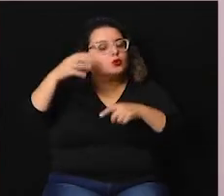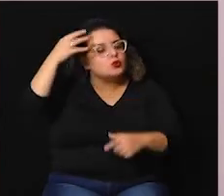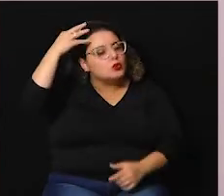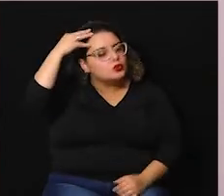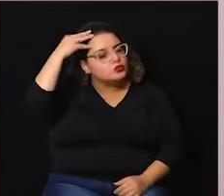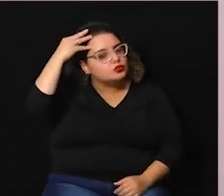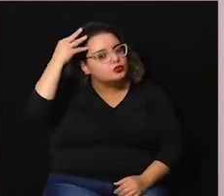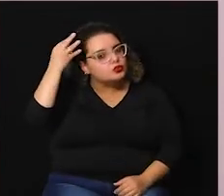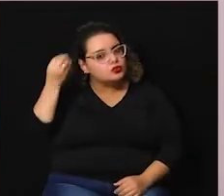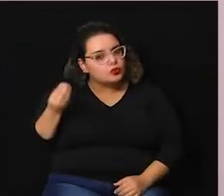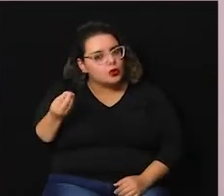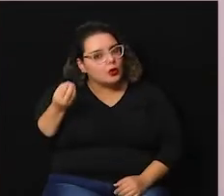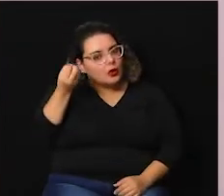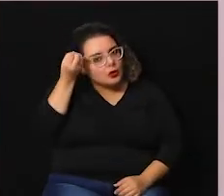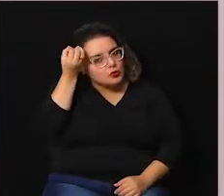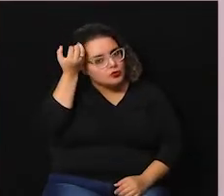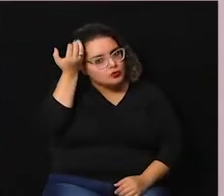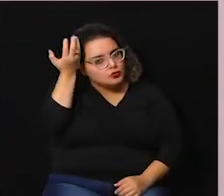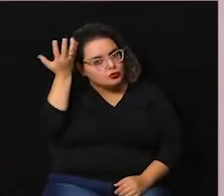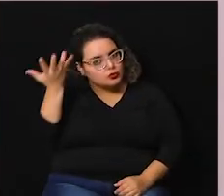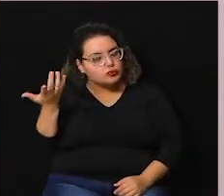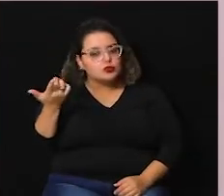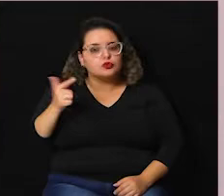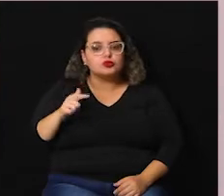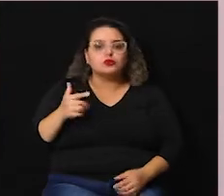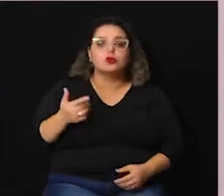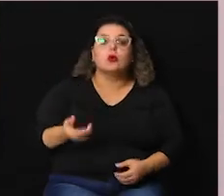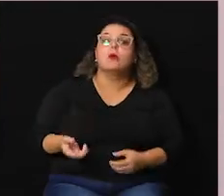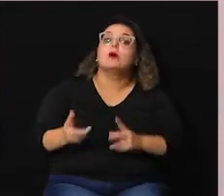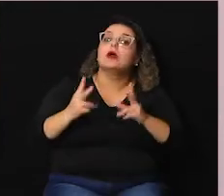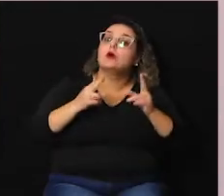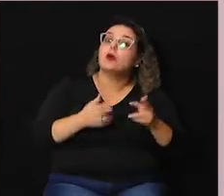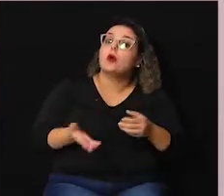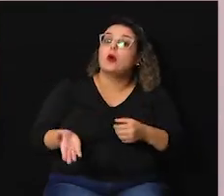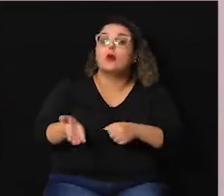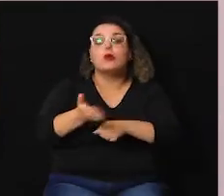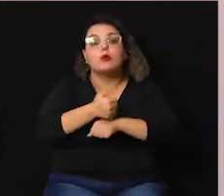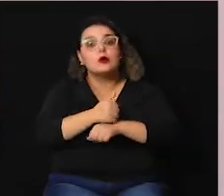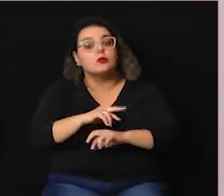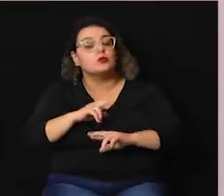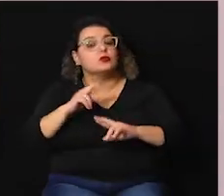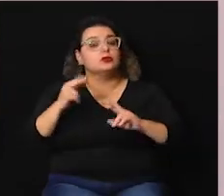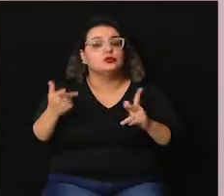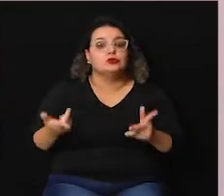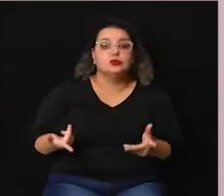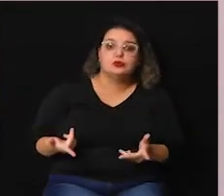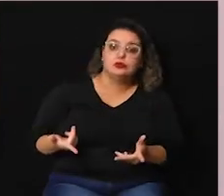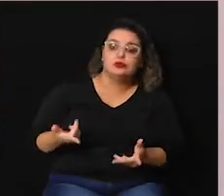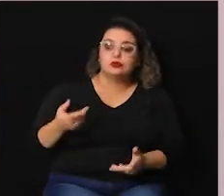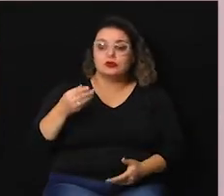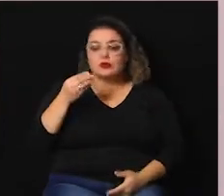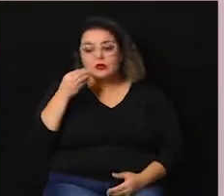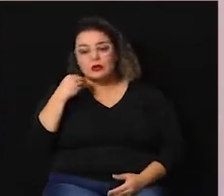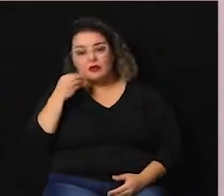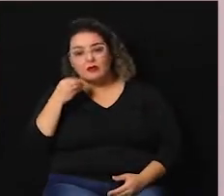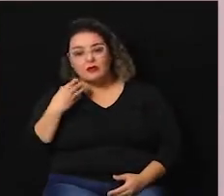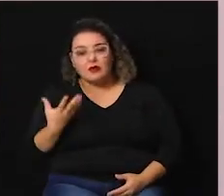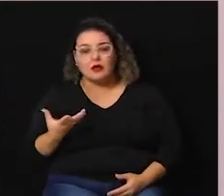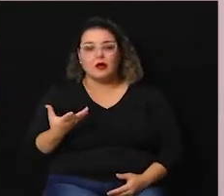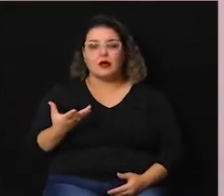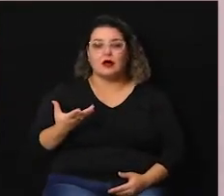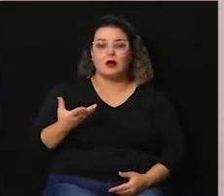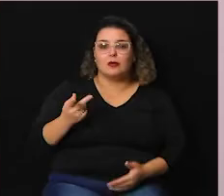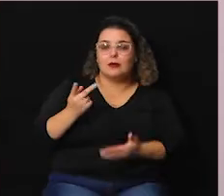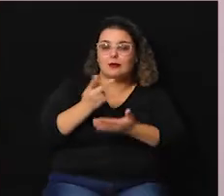cabelo, aquele pelo, nasce de novo como antes ou é diferente, fica falha? Como que